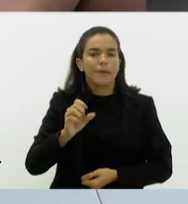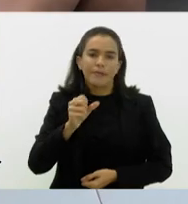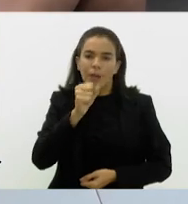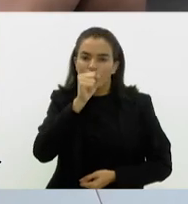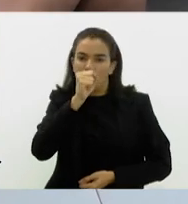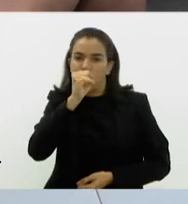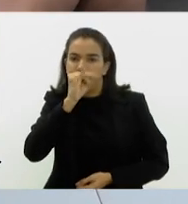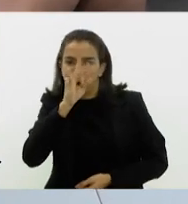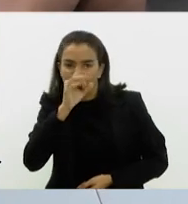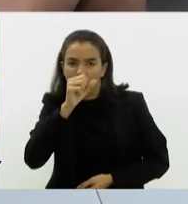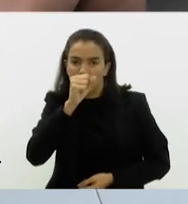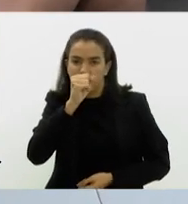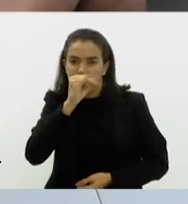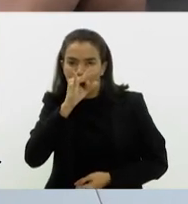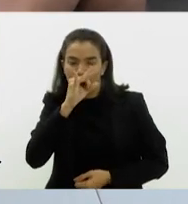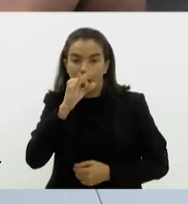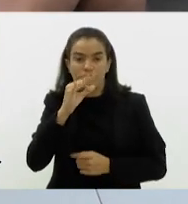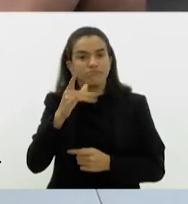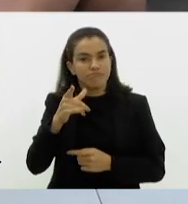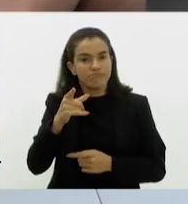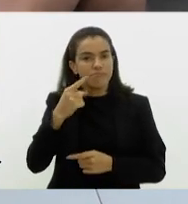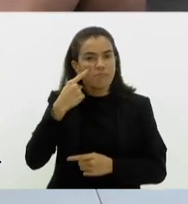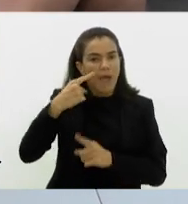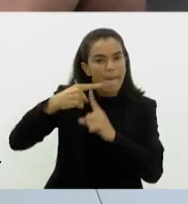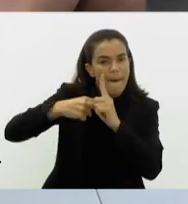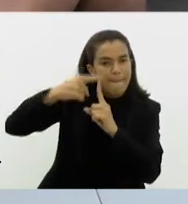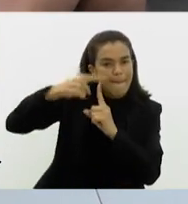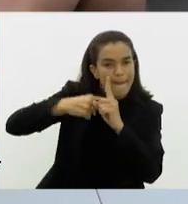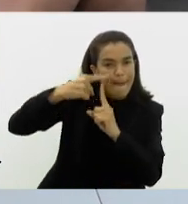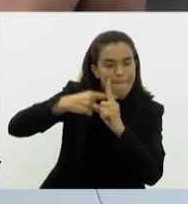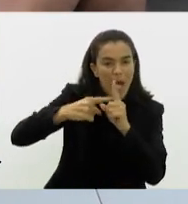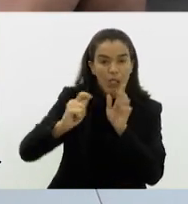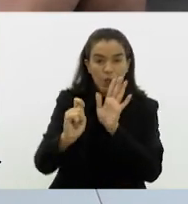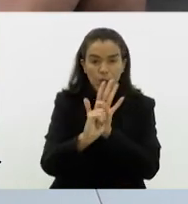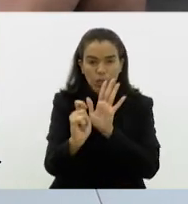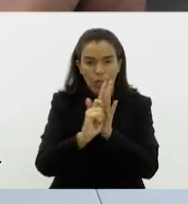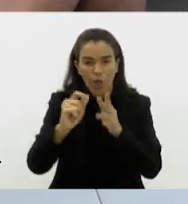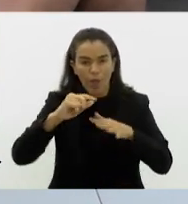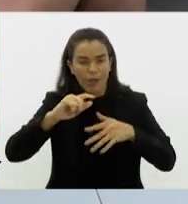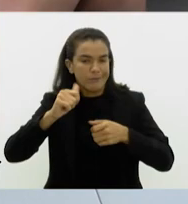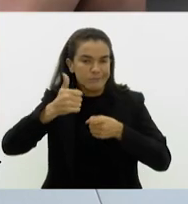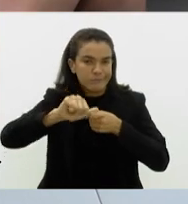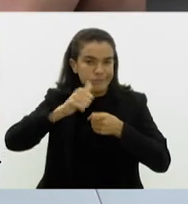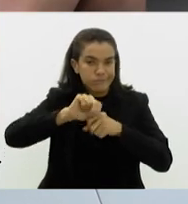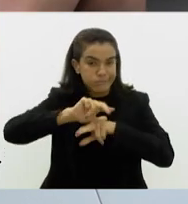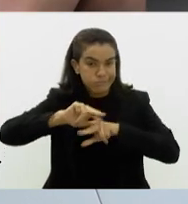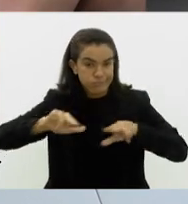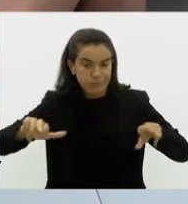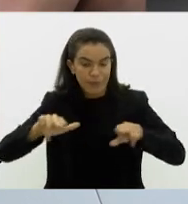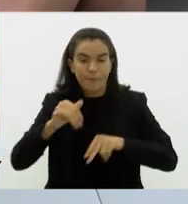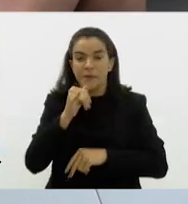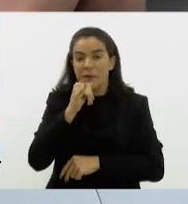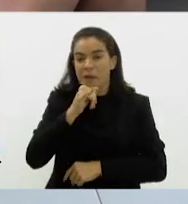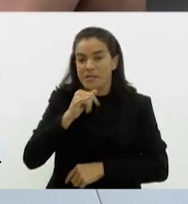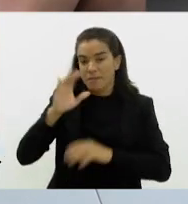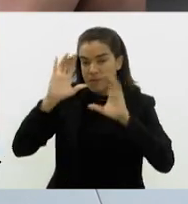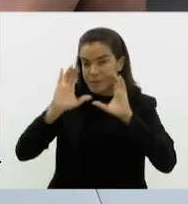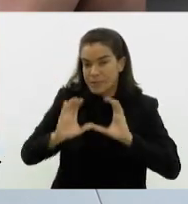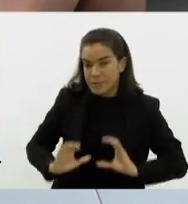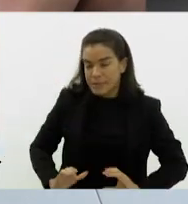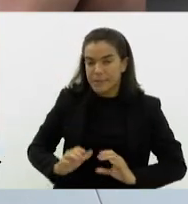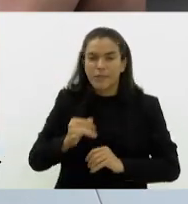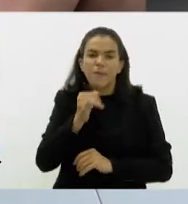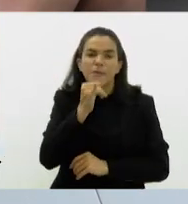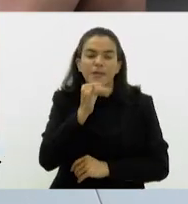droga não é coisa fácil. Porque, veja só, um cidadão, se tomar